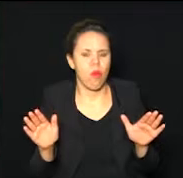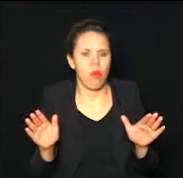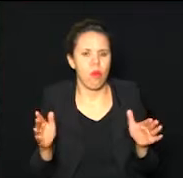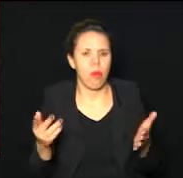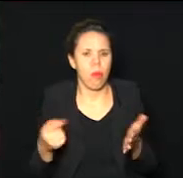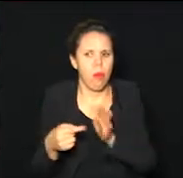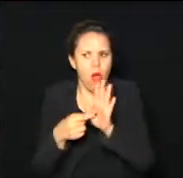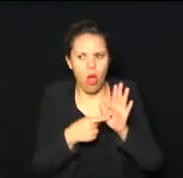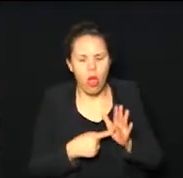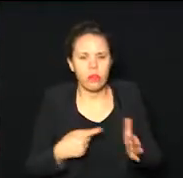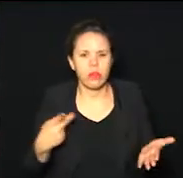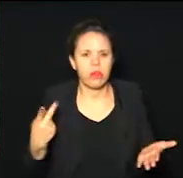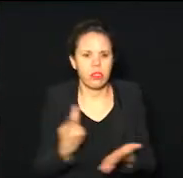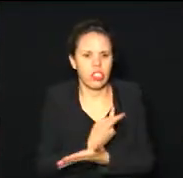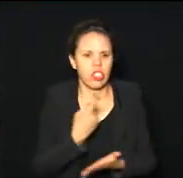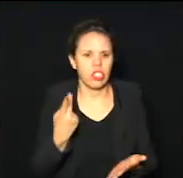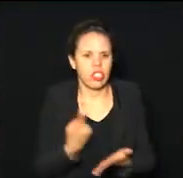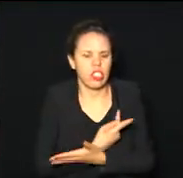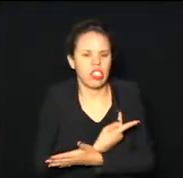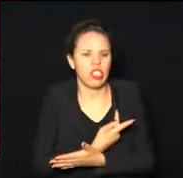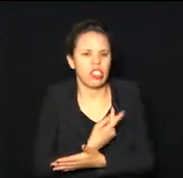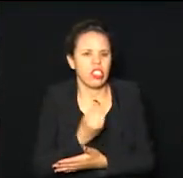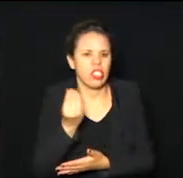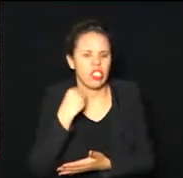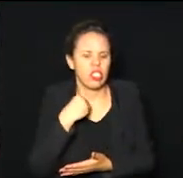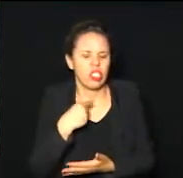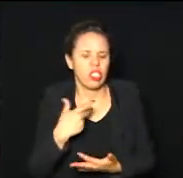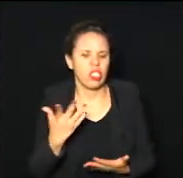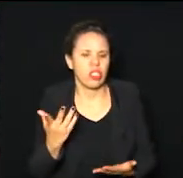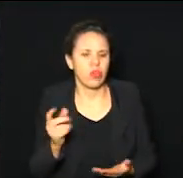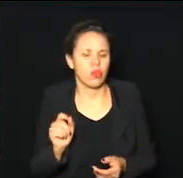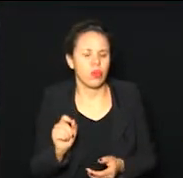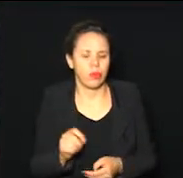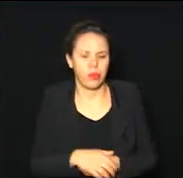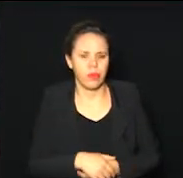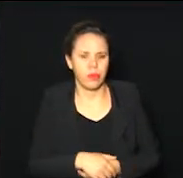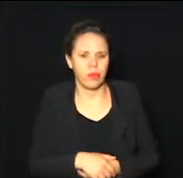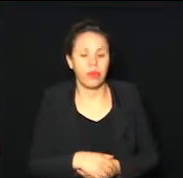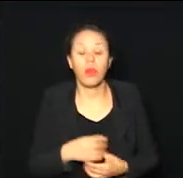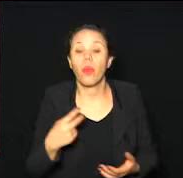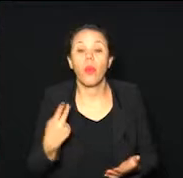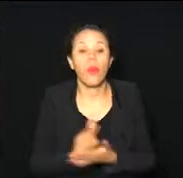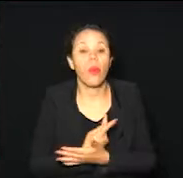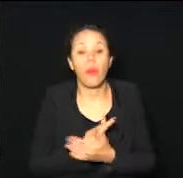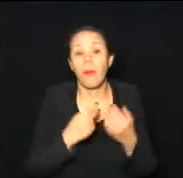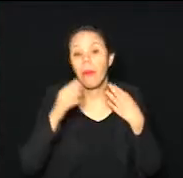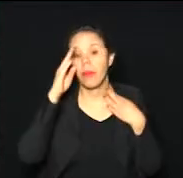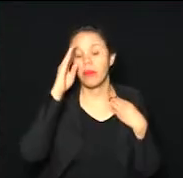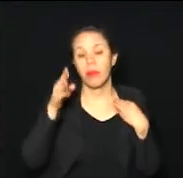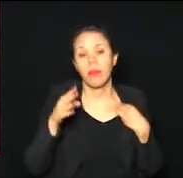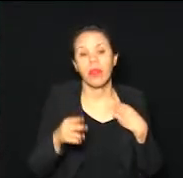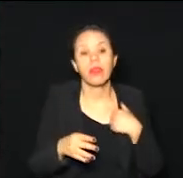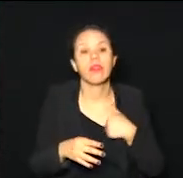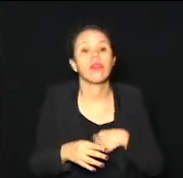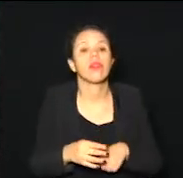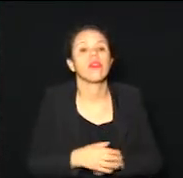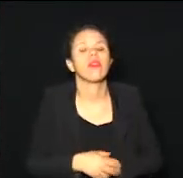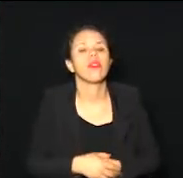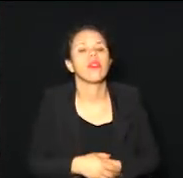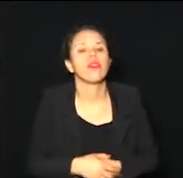erros e escancarou fragilidades, né? Os erros são principalmente